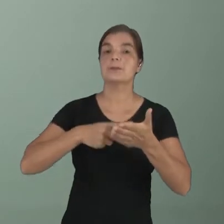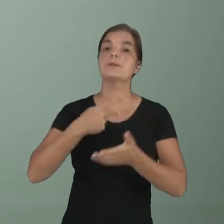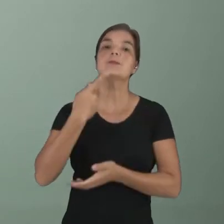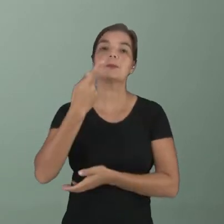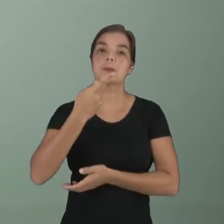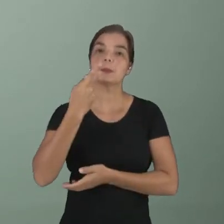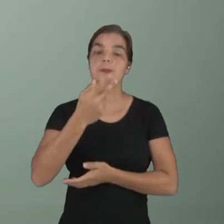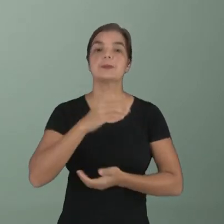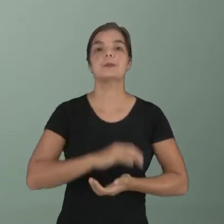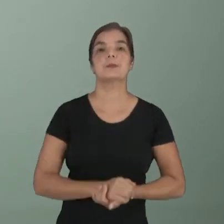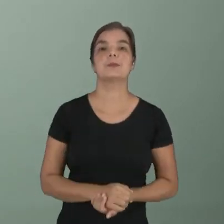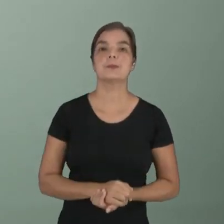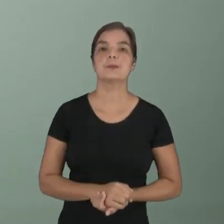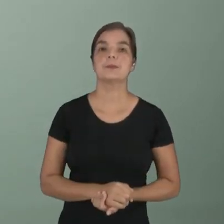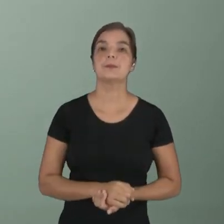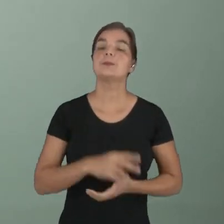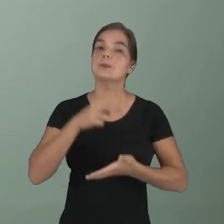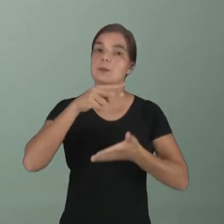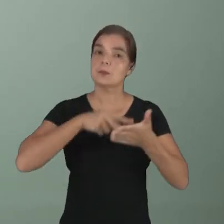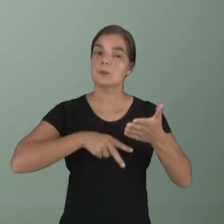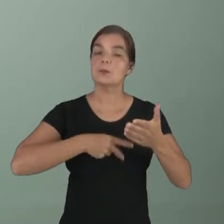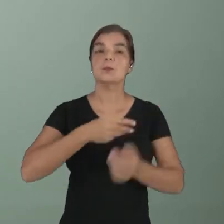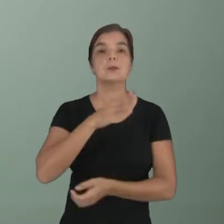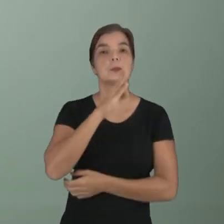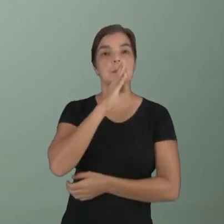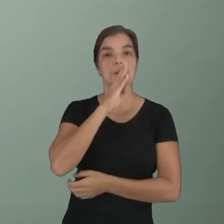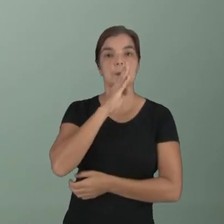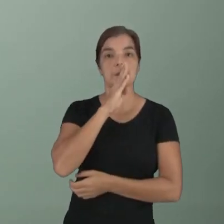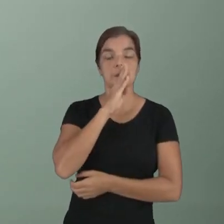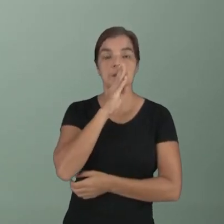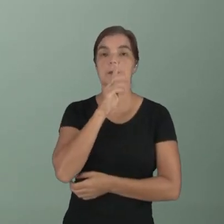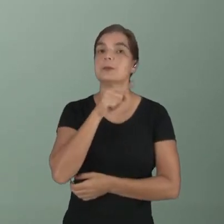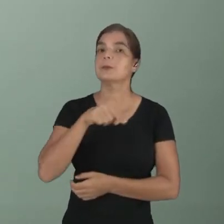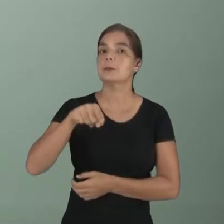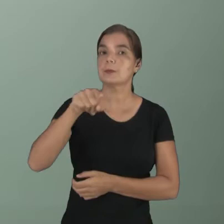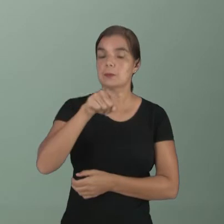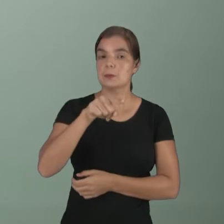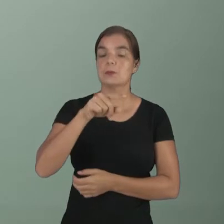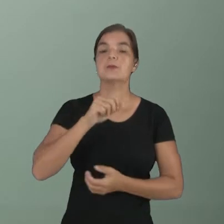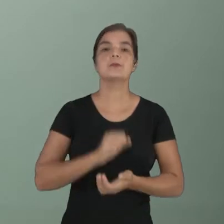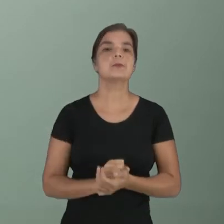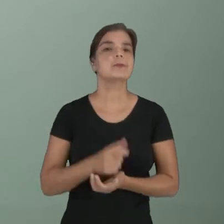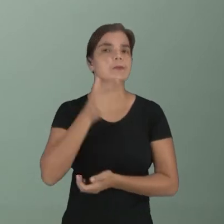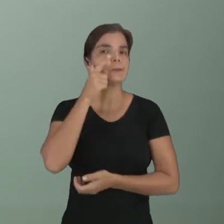alta. Gente, uma leitura silenciosa, como eu disse para vocês,